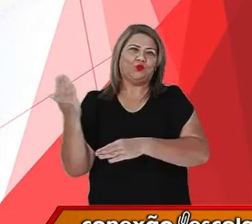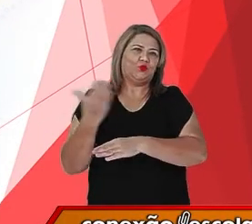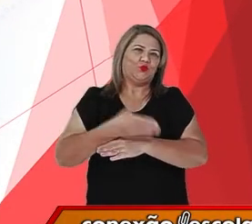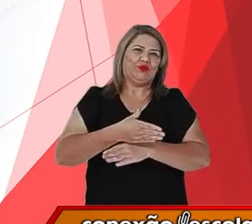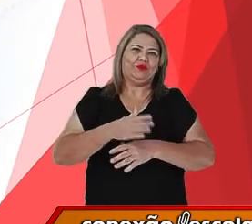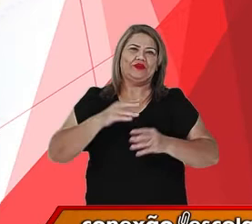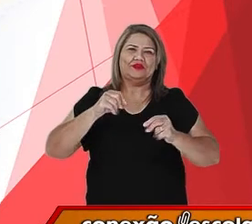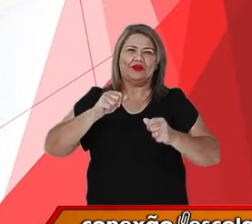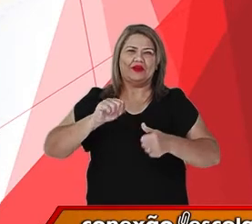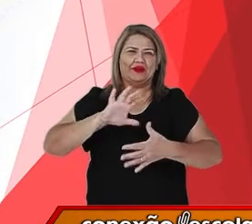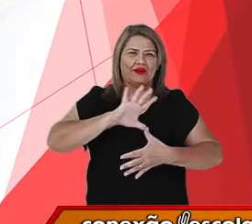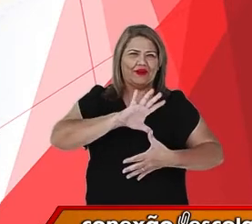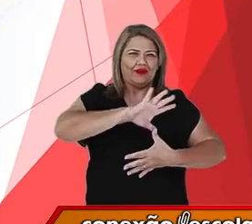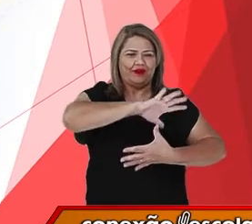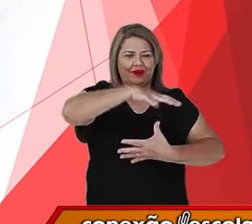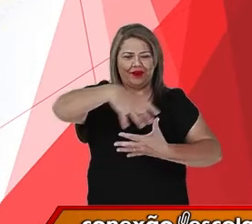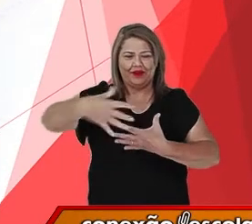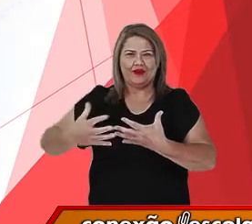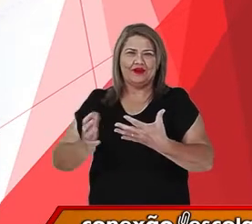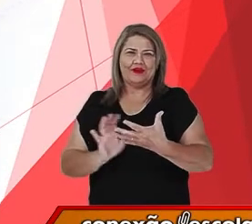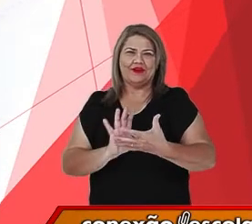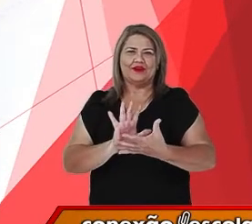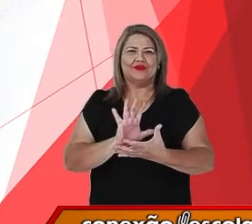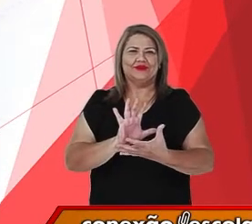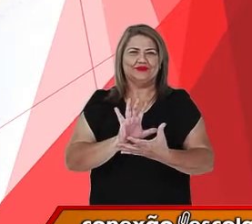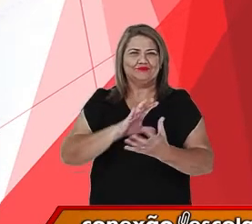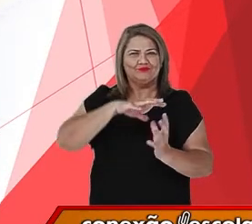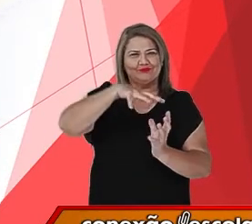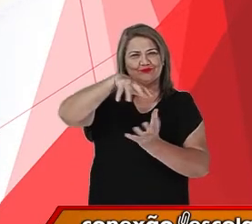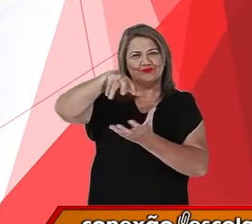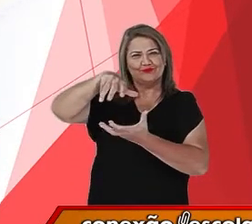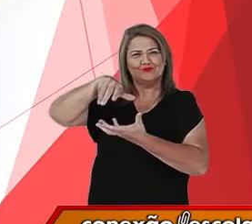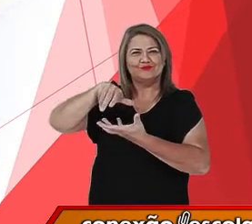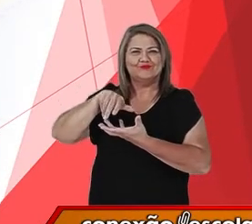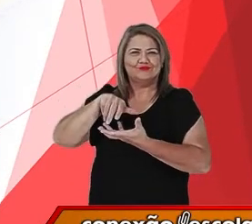partes continentais, ou seja, que as partes que estão